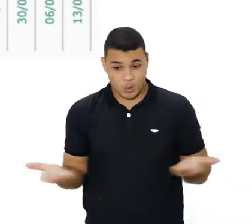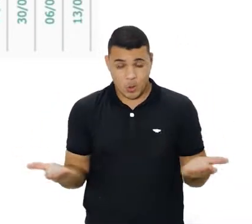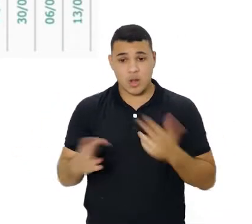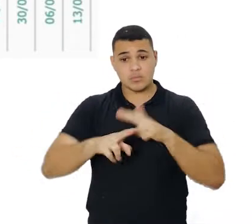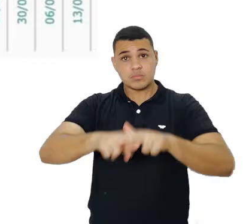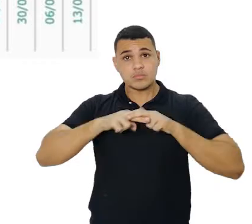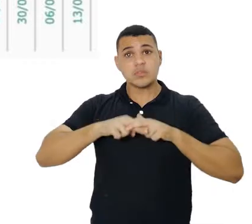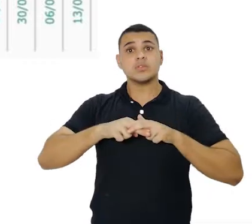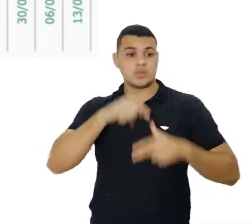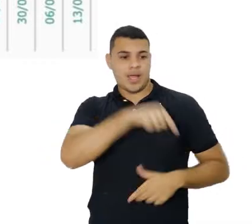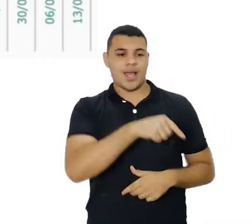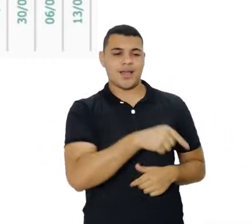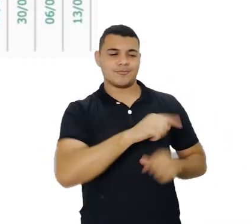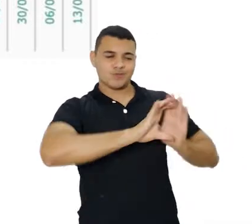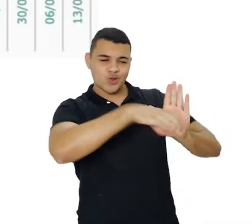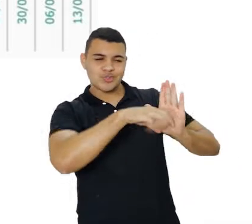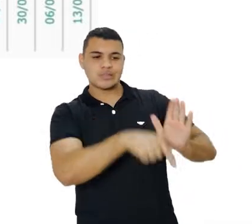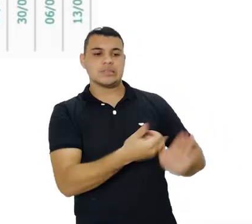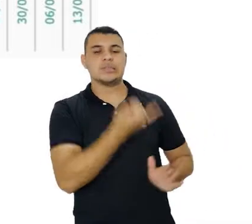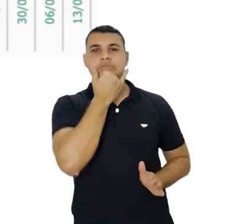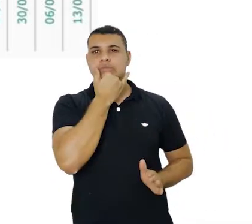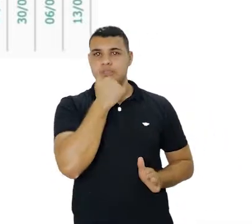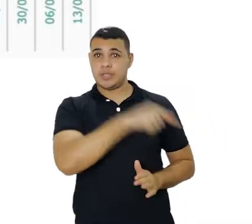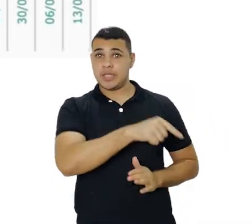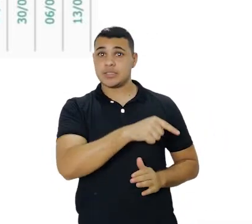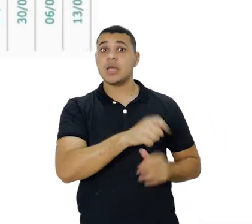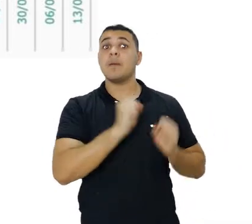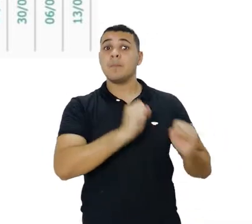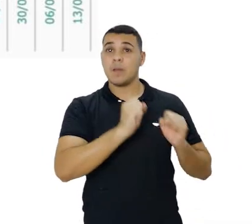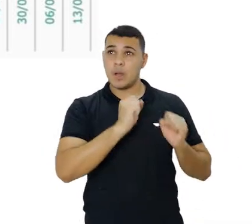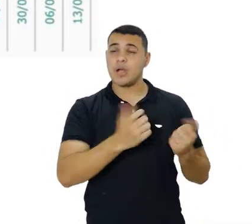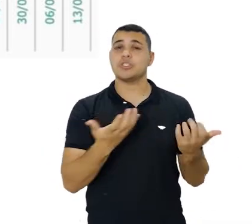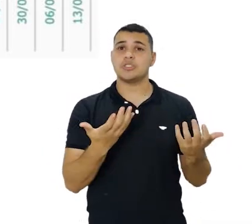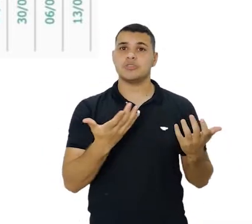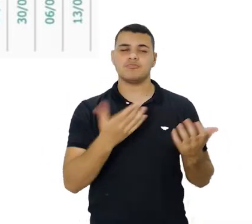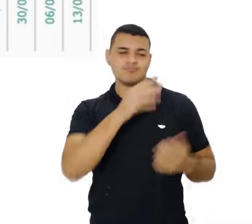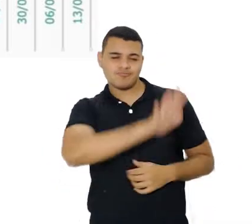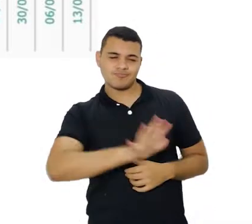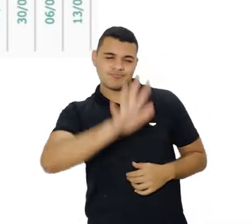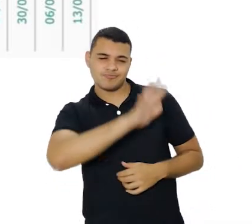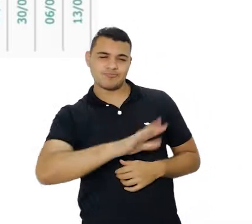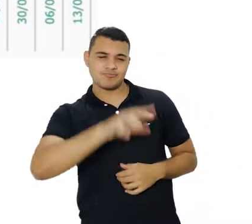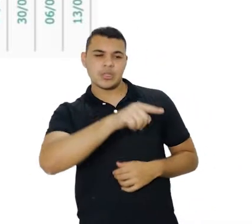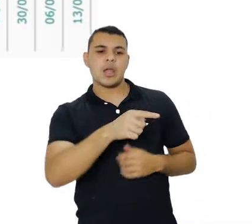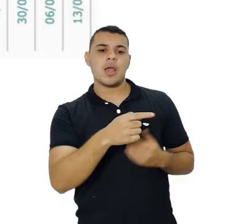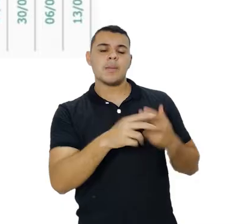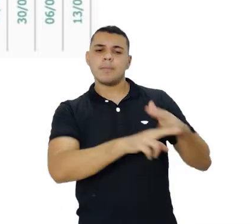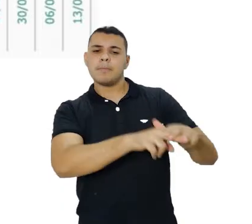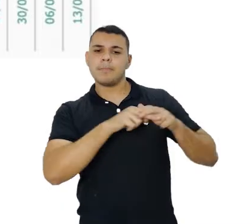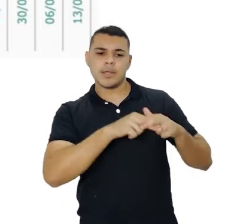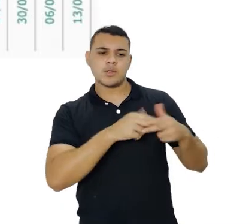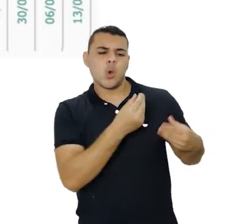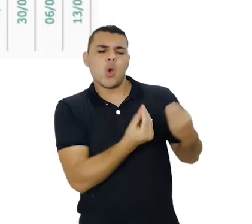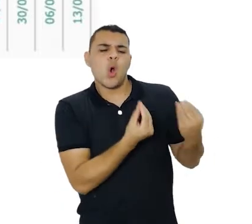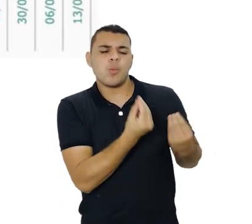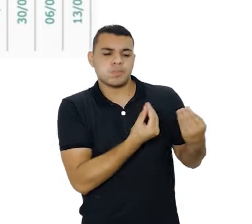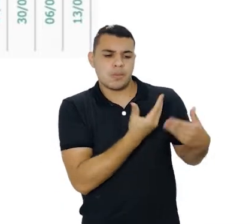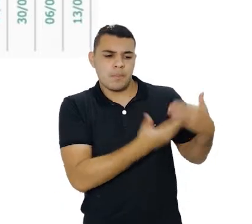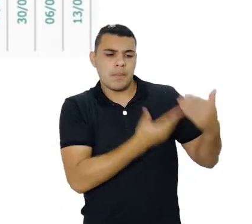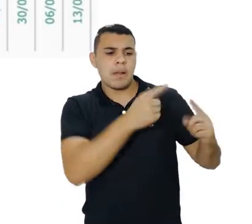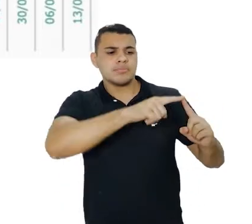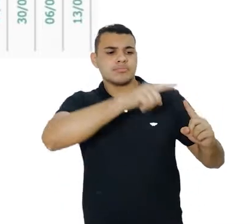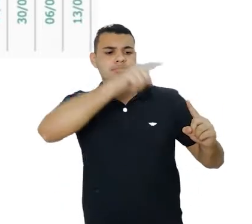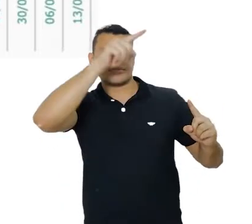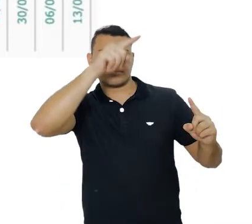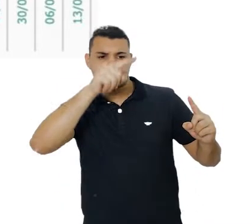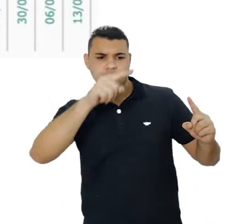Da mesma forma que para a incidência, né, há aparentemente aí a impressão de uma tendência de queda